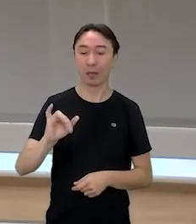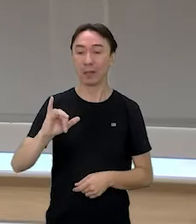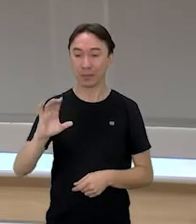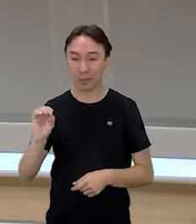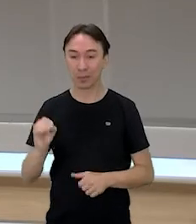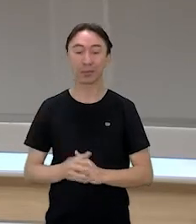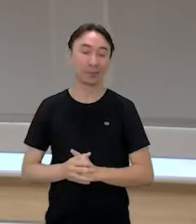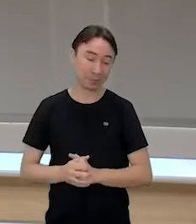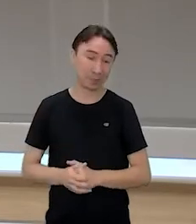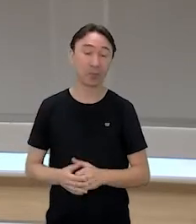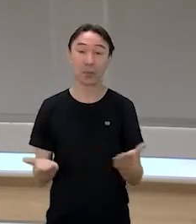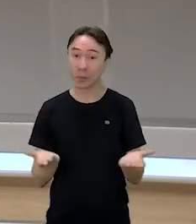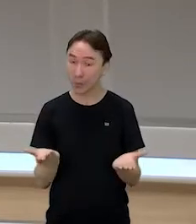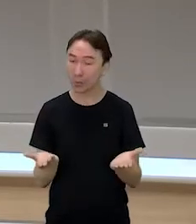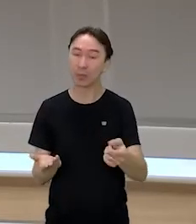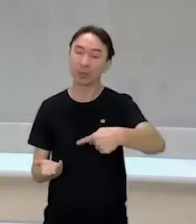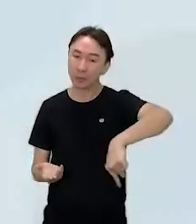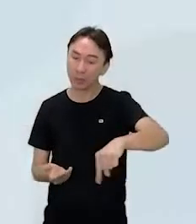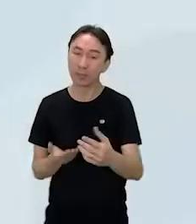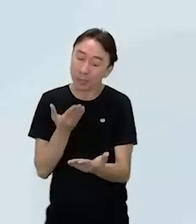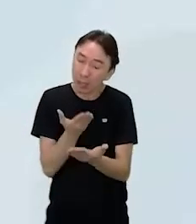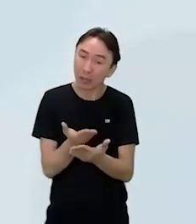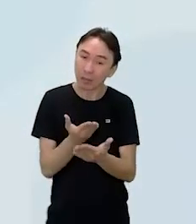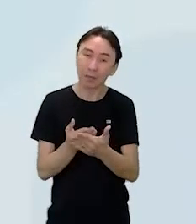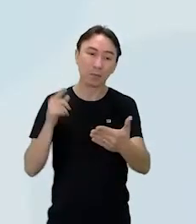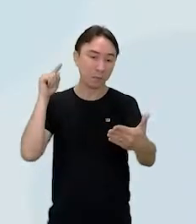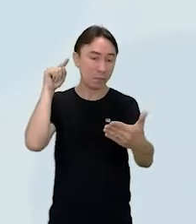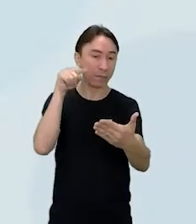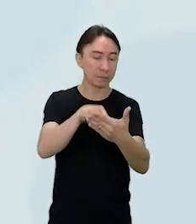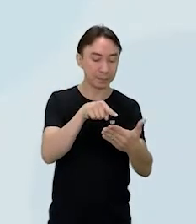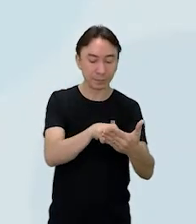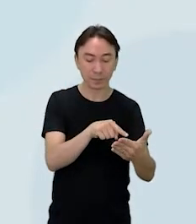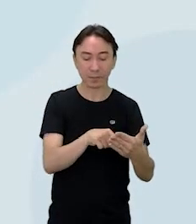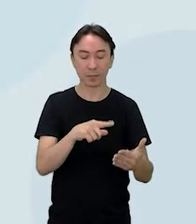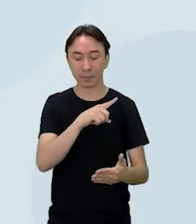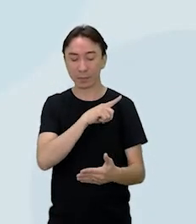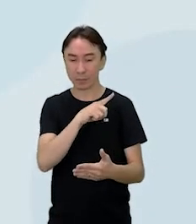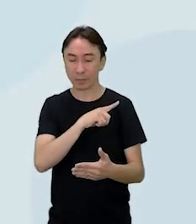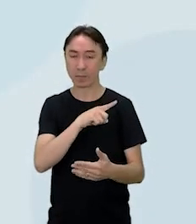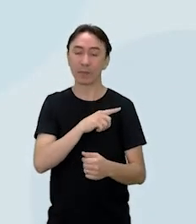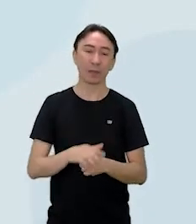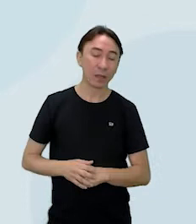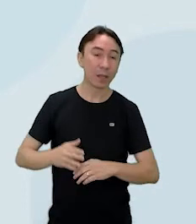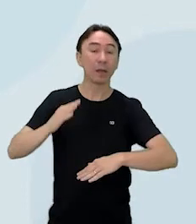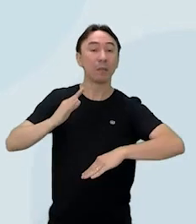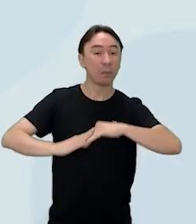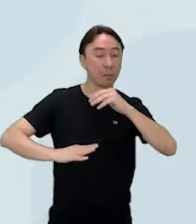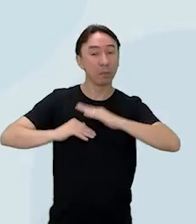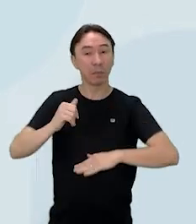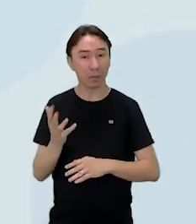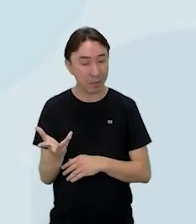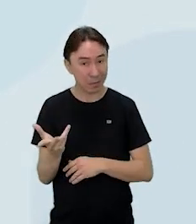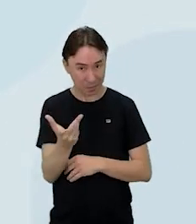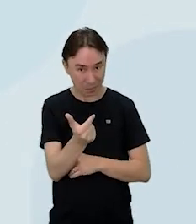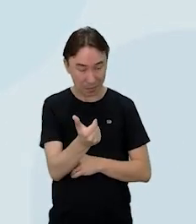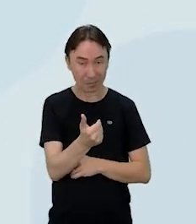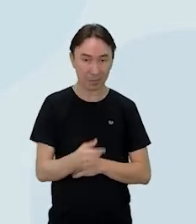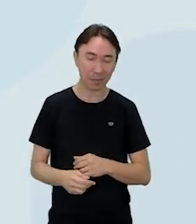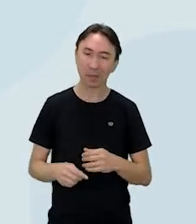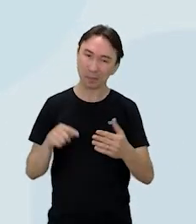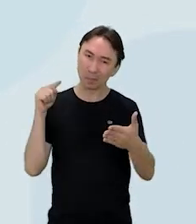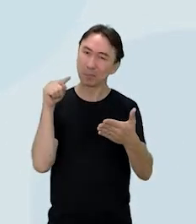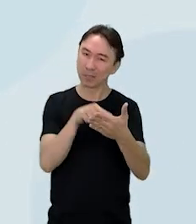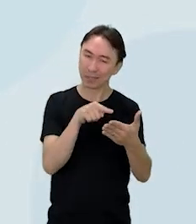o objetivo da nossa aula de hoje além de assimilar as habilidades relacionadas ao eixo investigação científica,